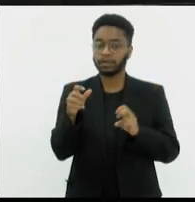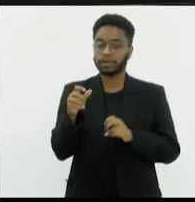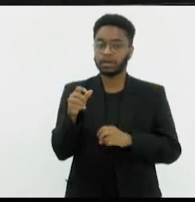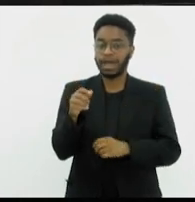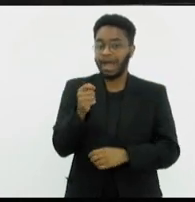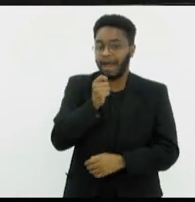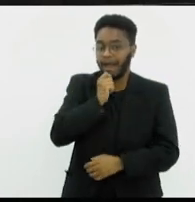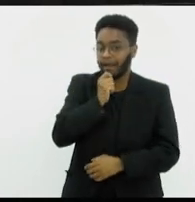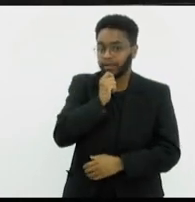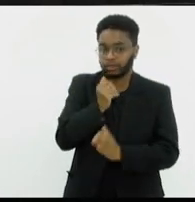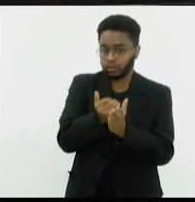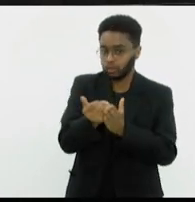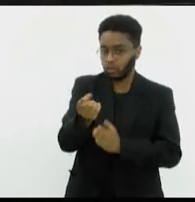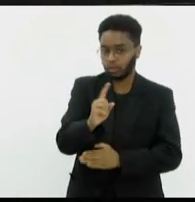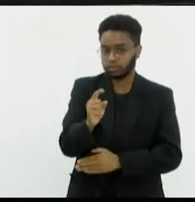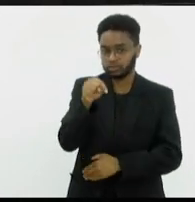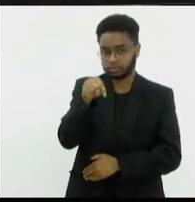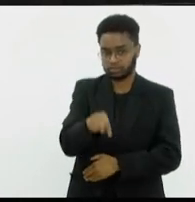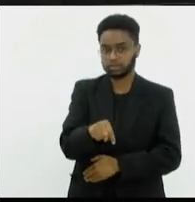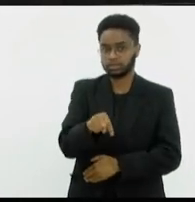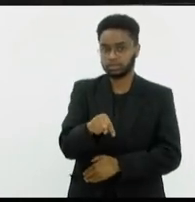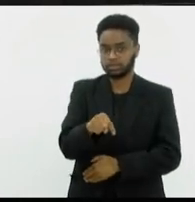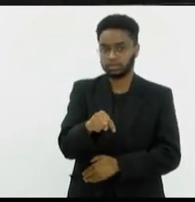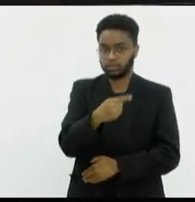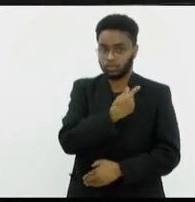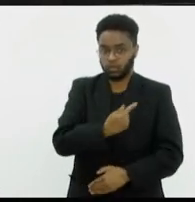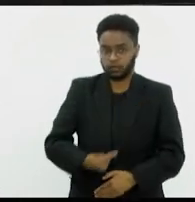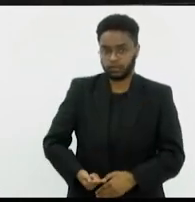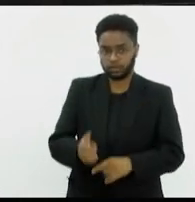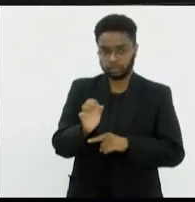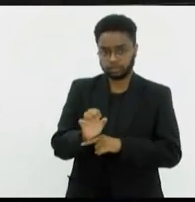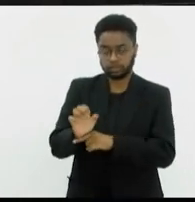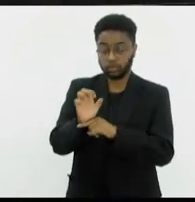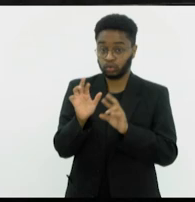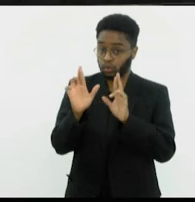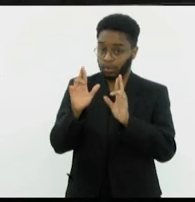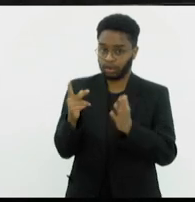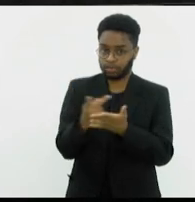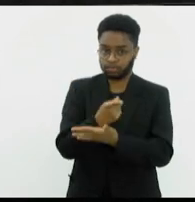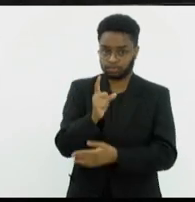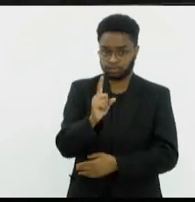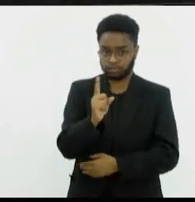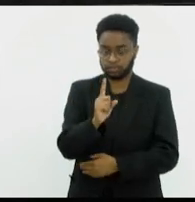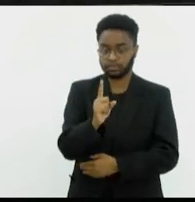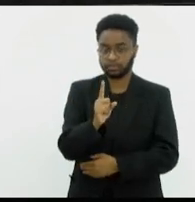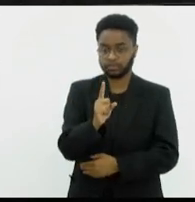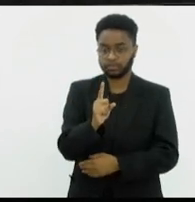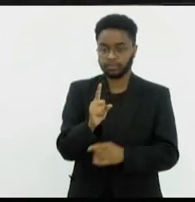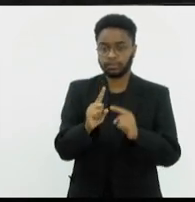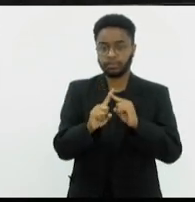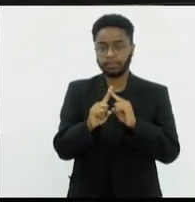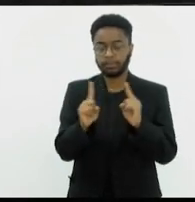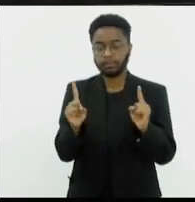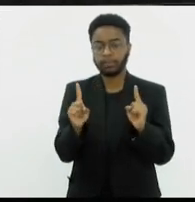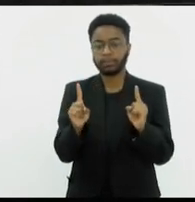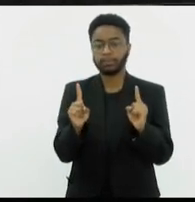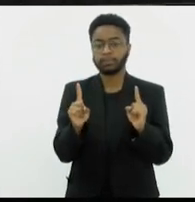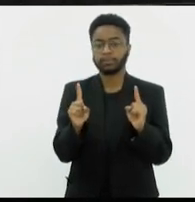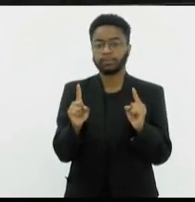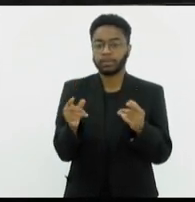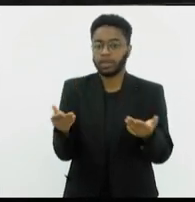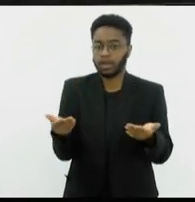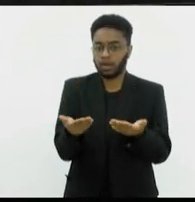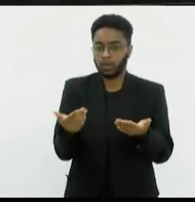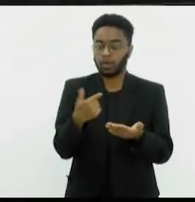sido levantado ainda pelo governo do estado, espero que não seja, mas estou tendo nesse